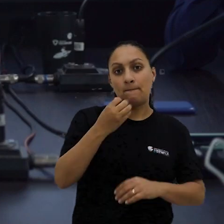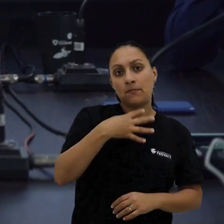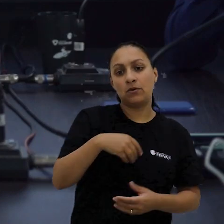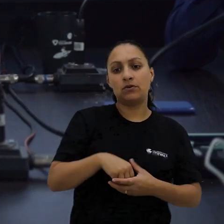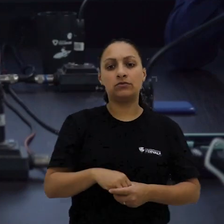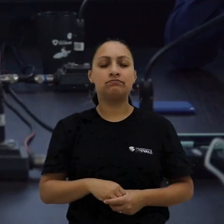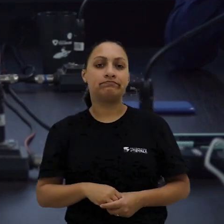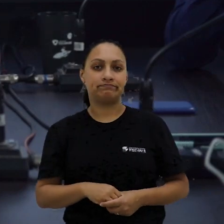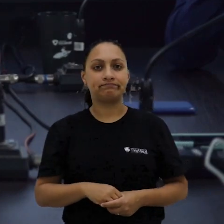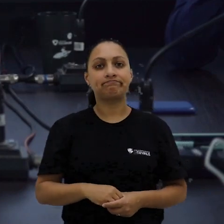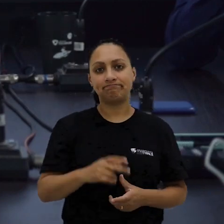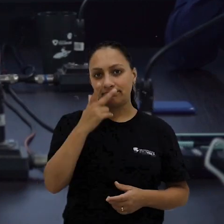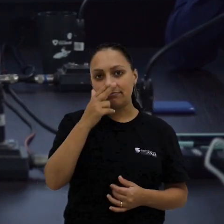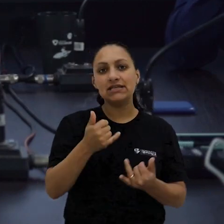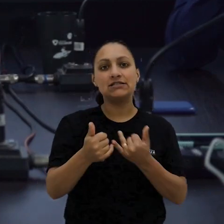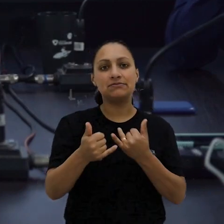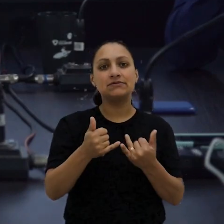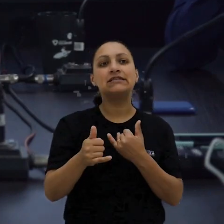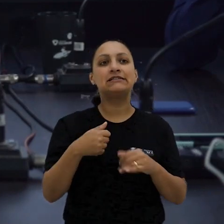muitas vezes, por mais que seja uma